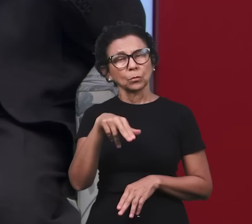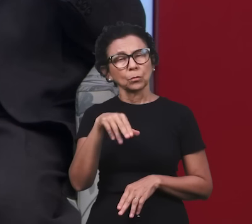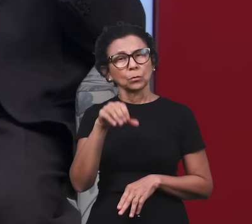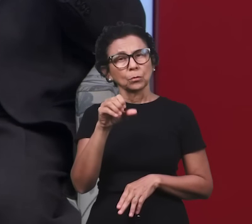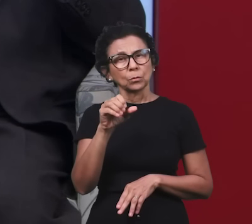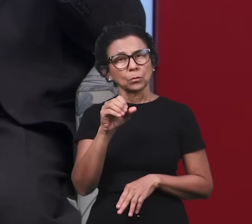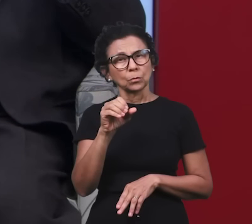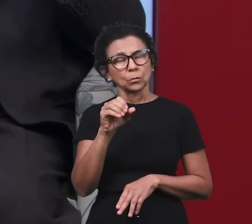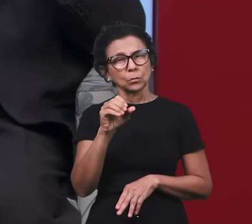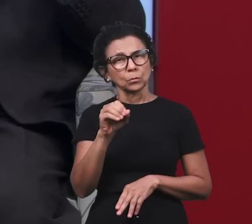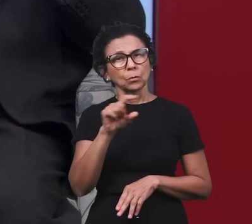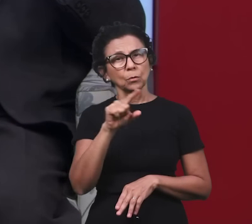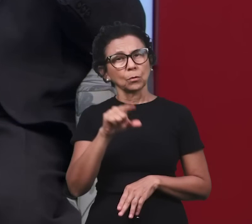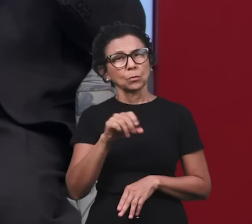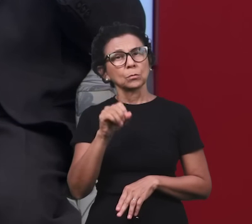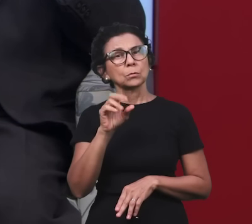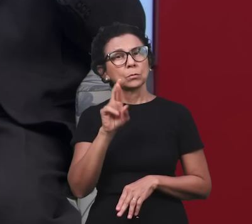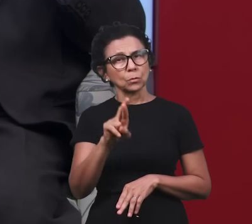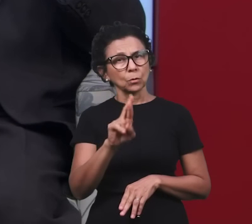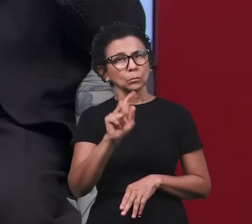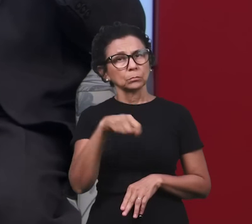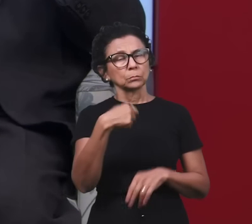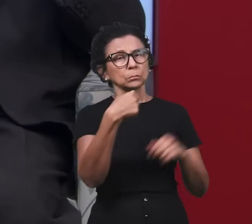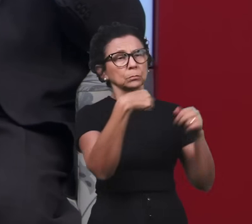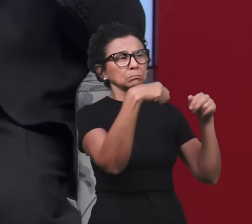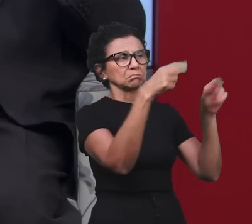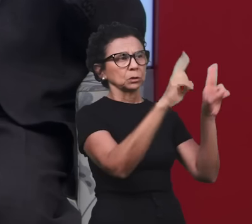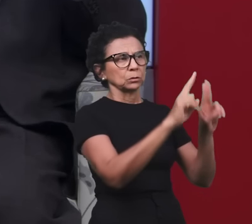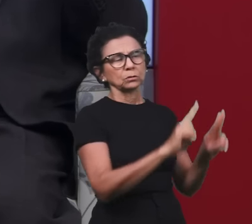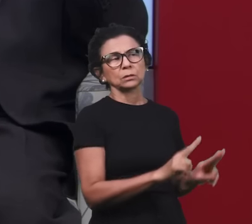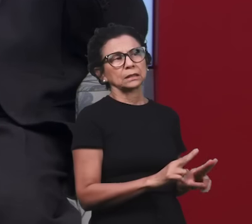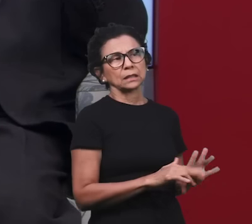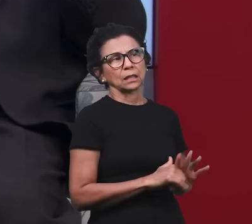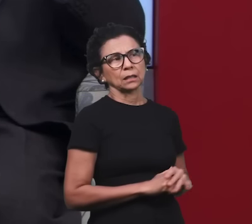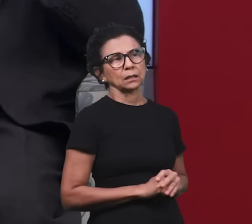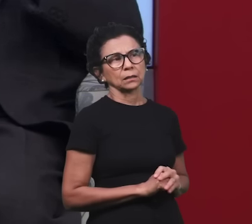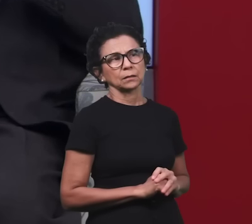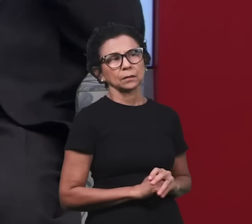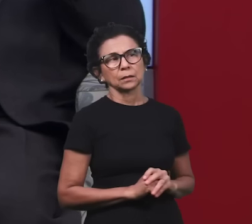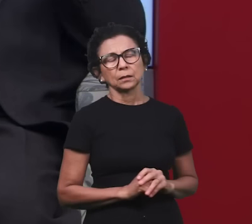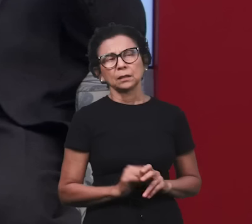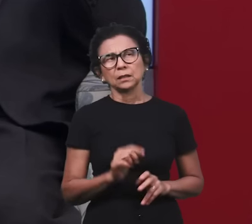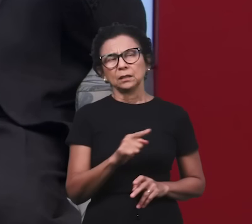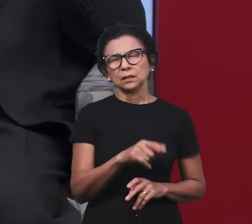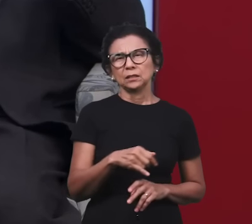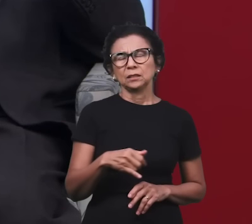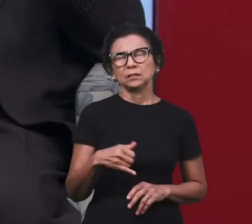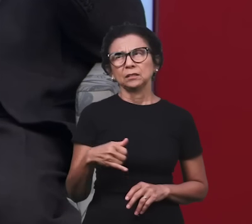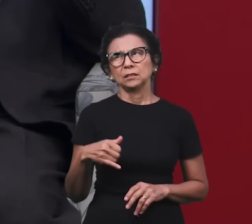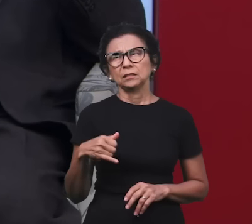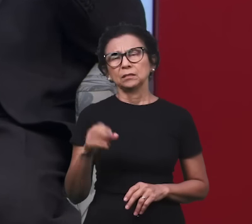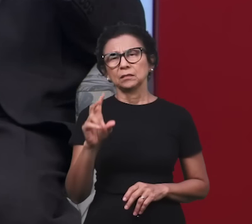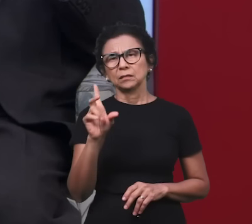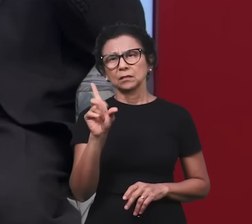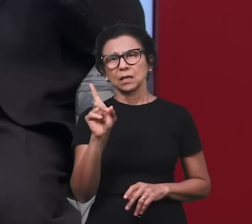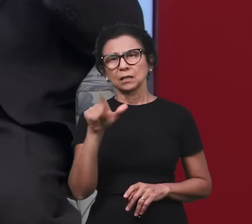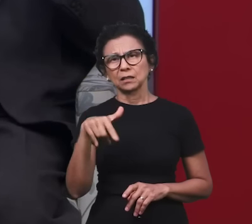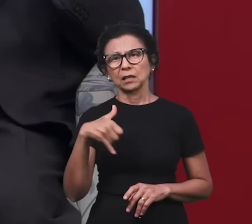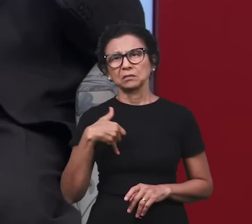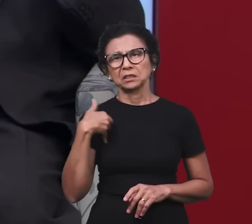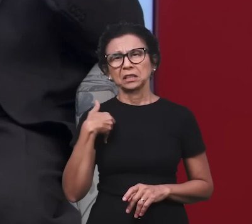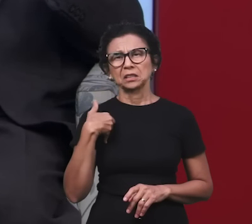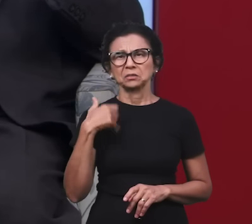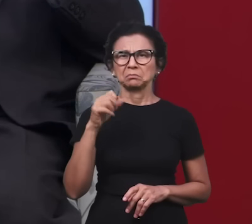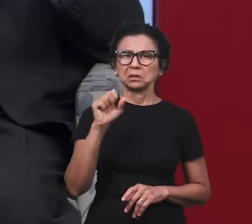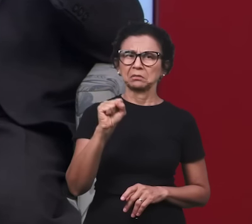E Daniel já devia estar aí com seus 85, 86 anos,